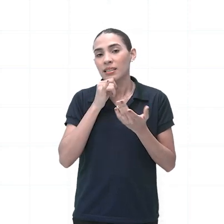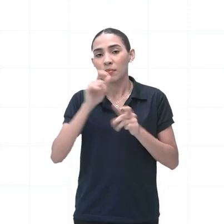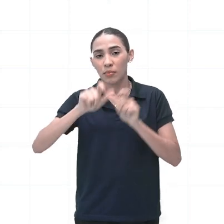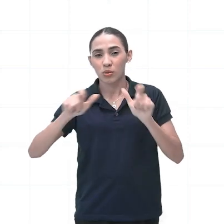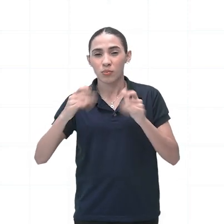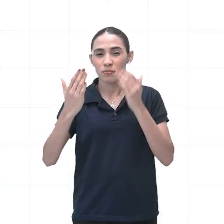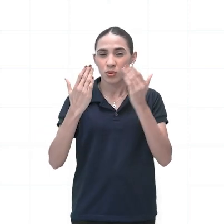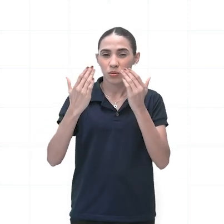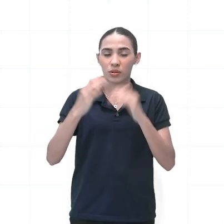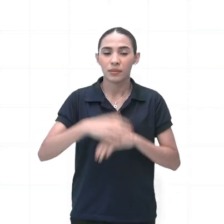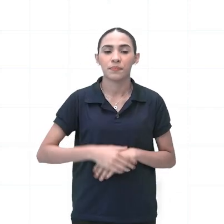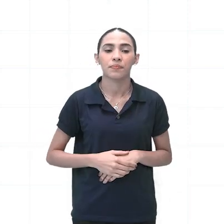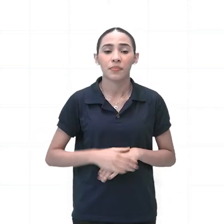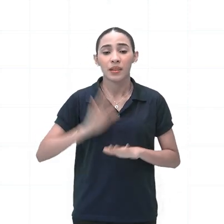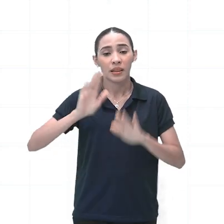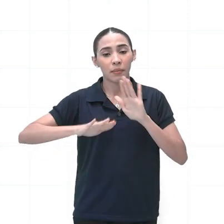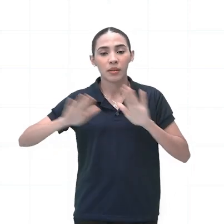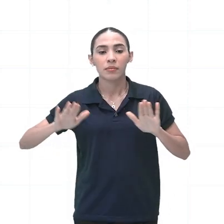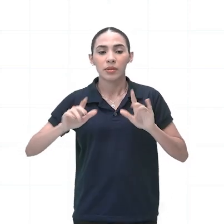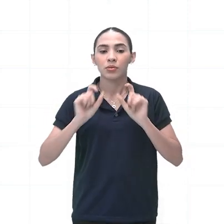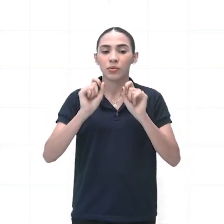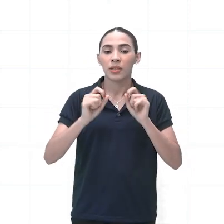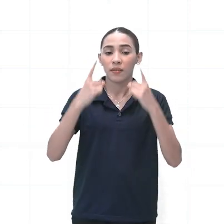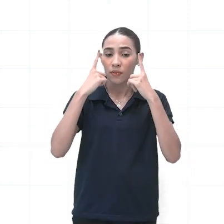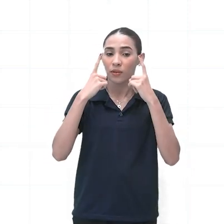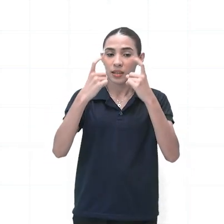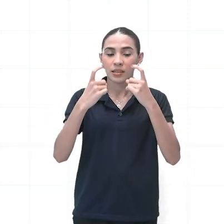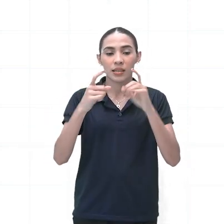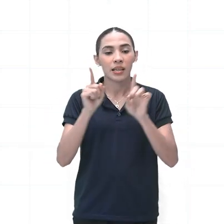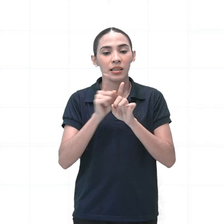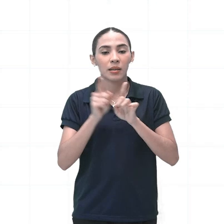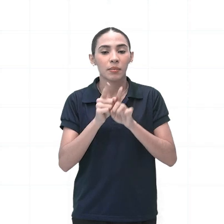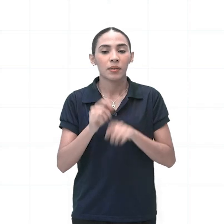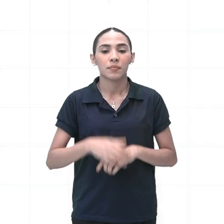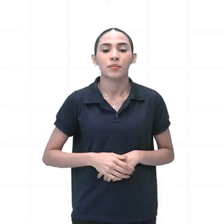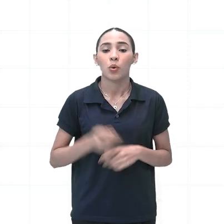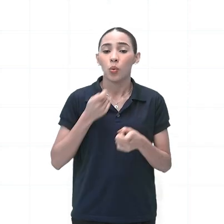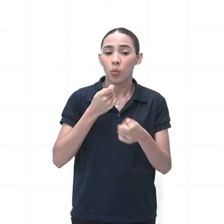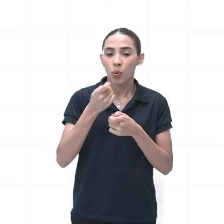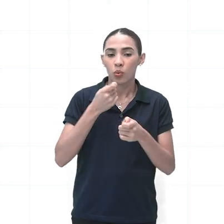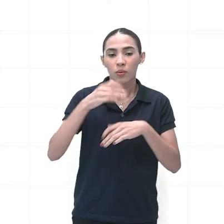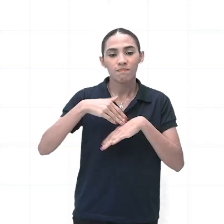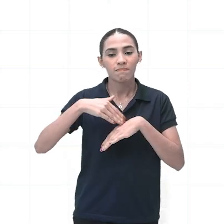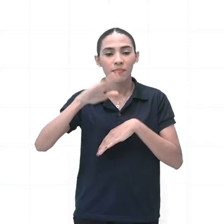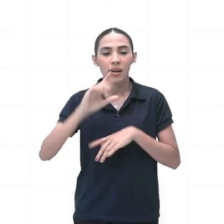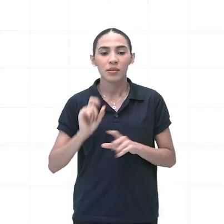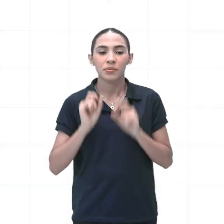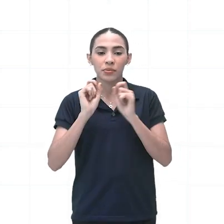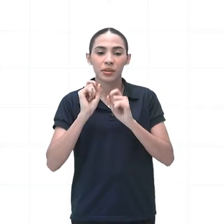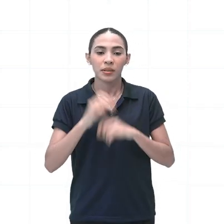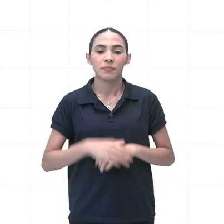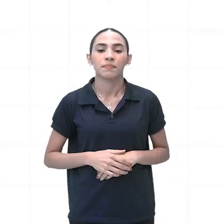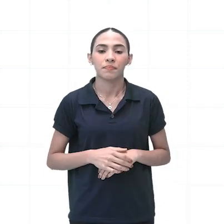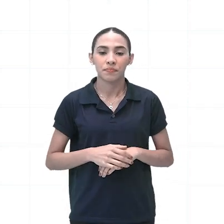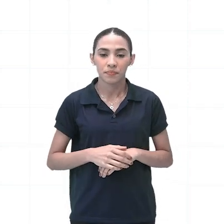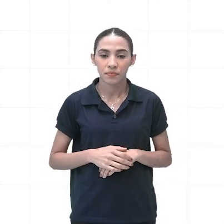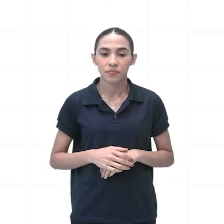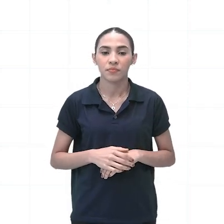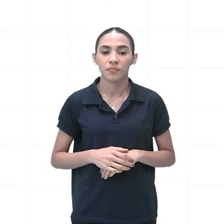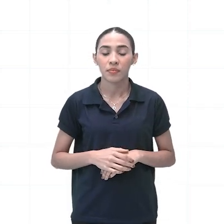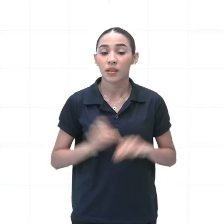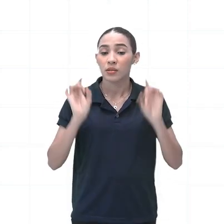das pessoas, independentemente da questão da violência, cujo controle exige muito mais que